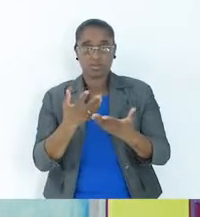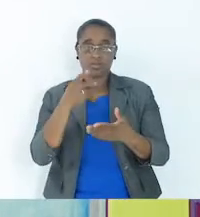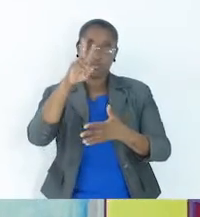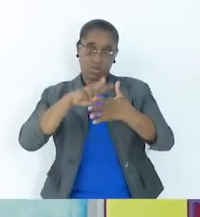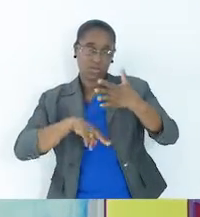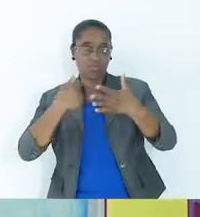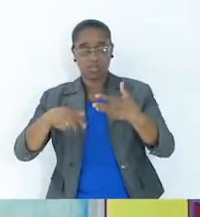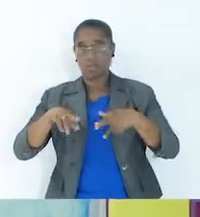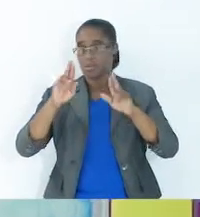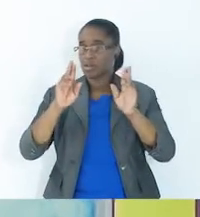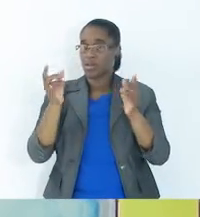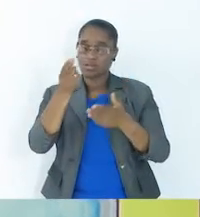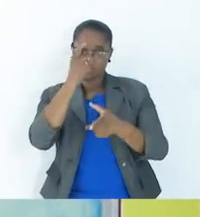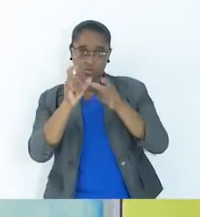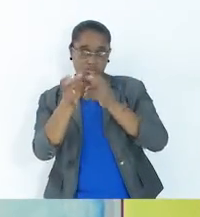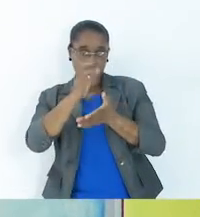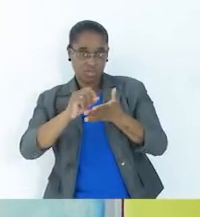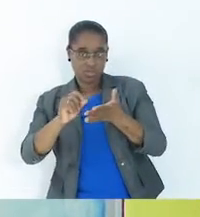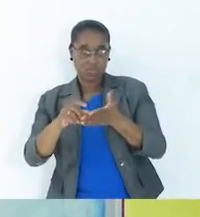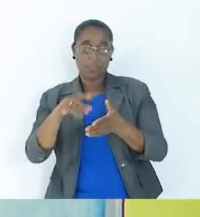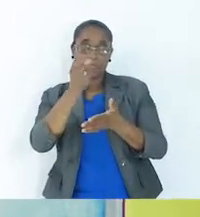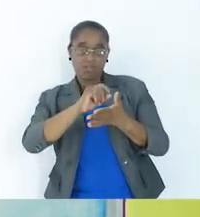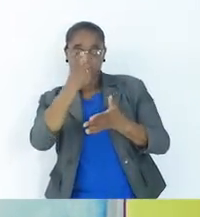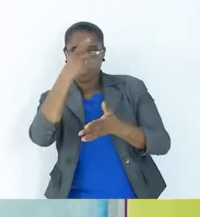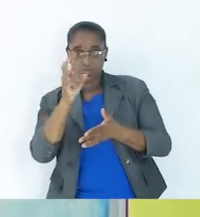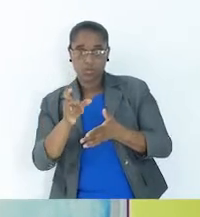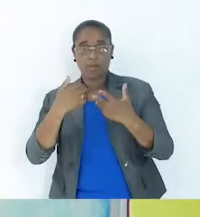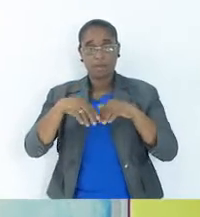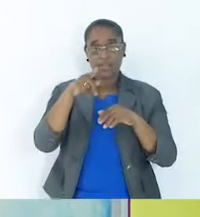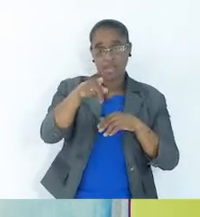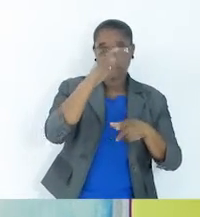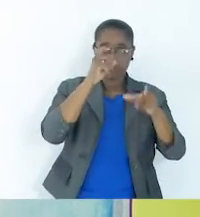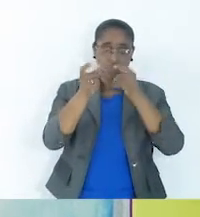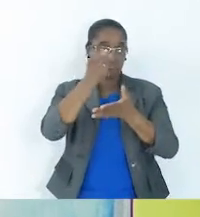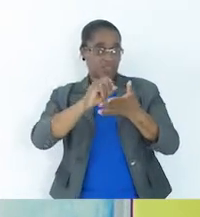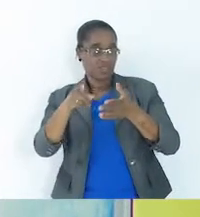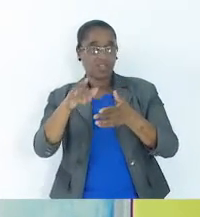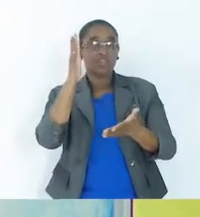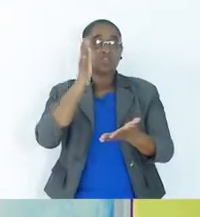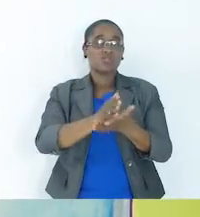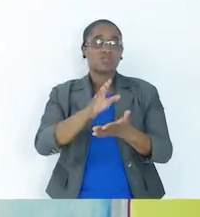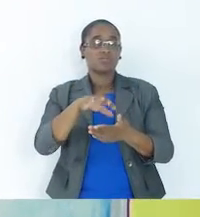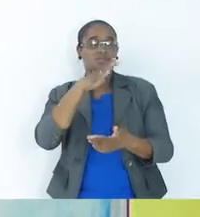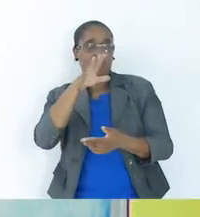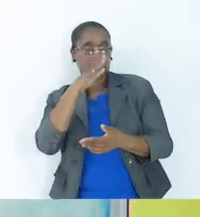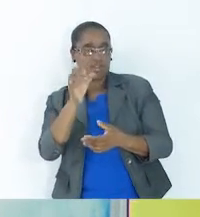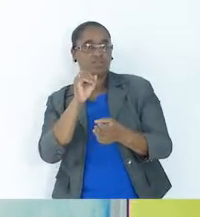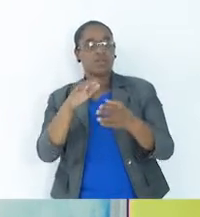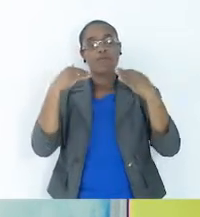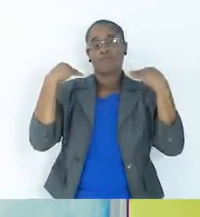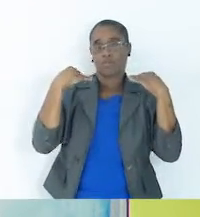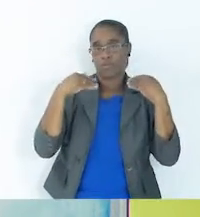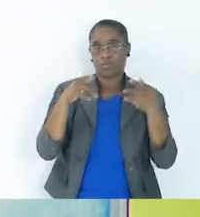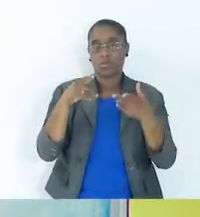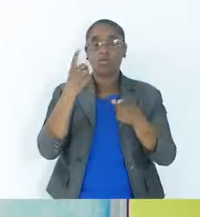liberdade do escritor. É escrito por uma pessoa, mas essa pessoa não toca ali. Só passa as informações, só passa aquilo que é